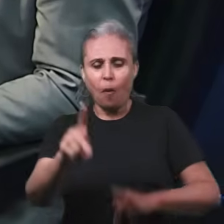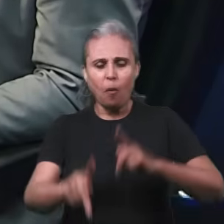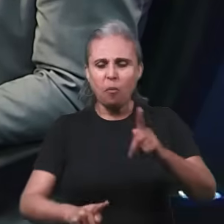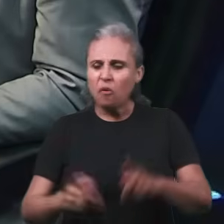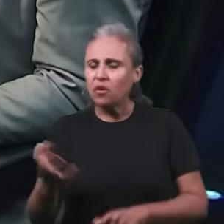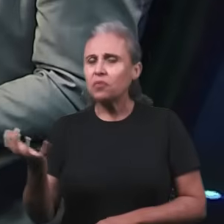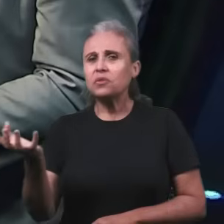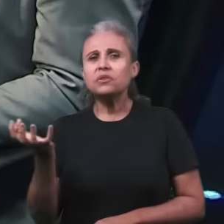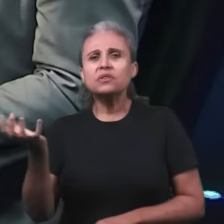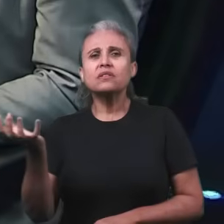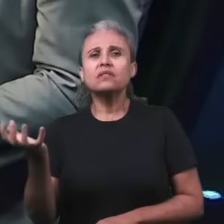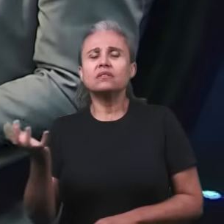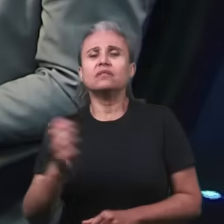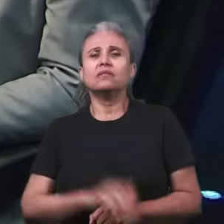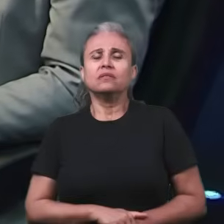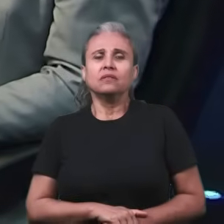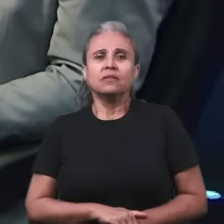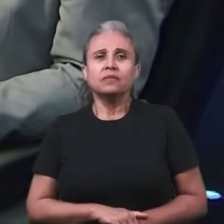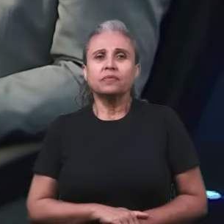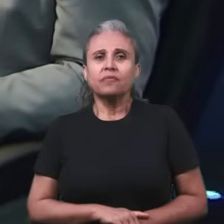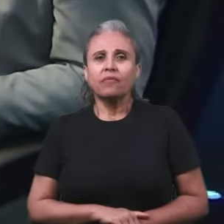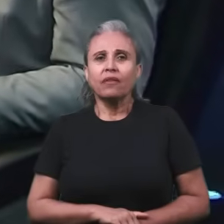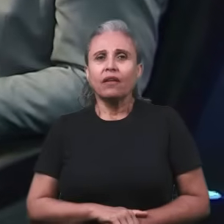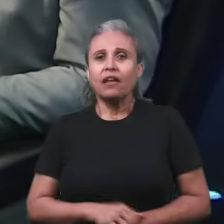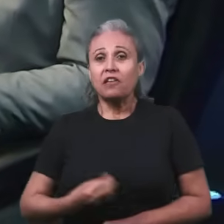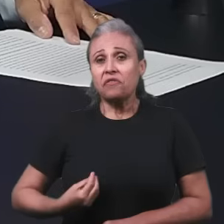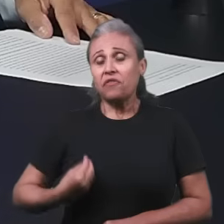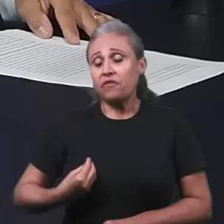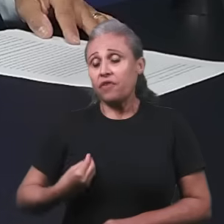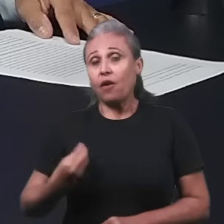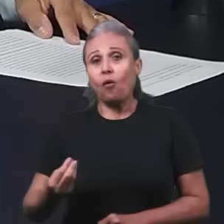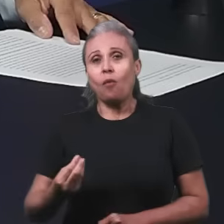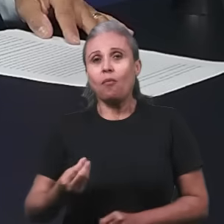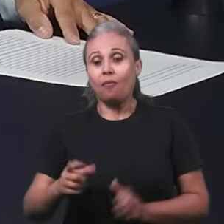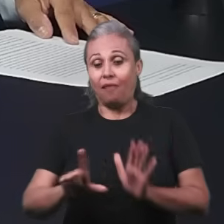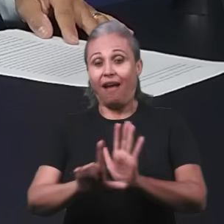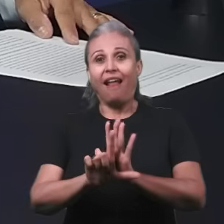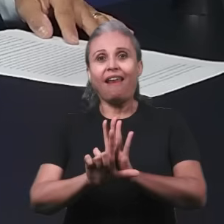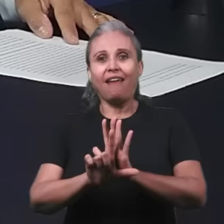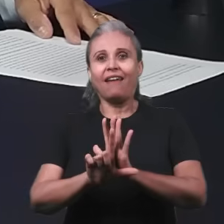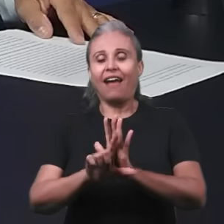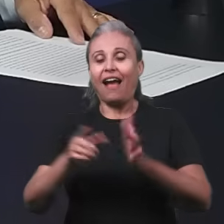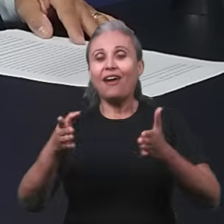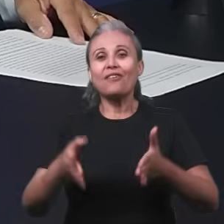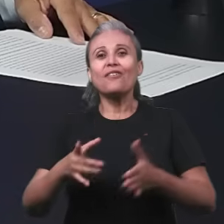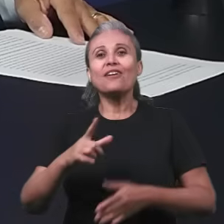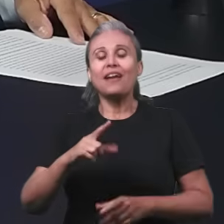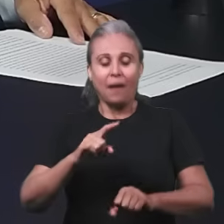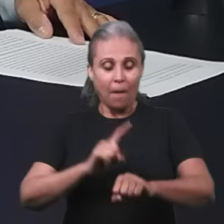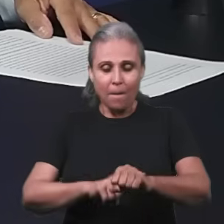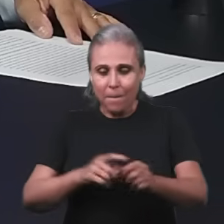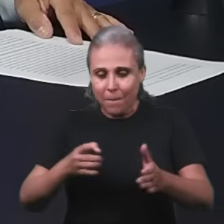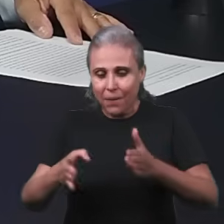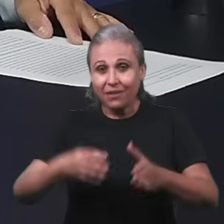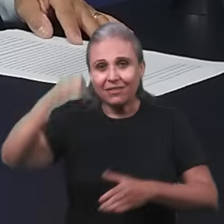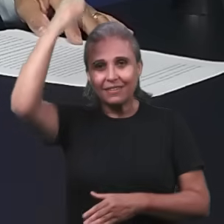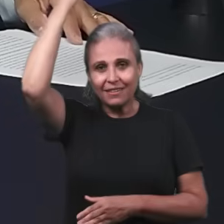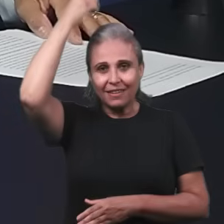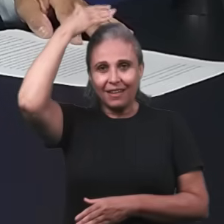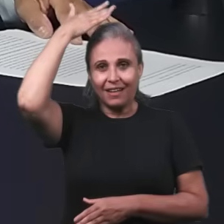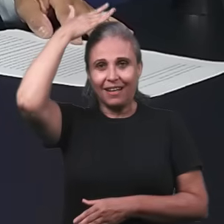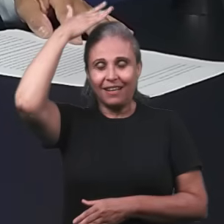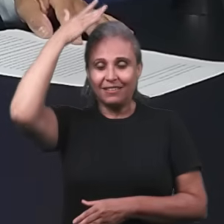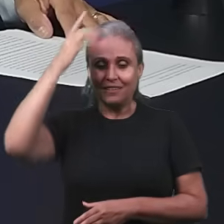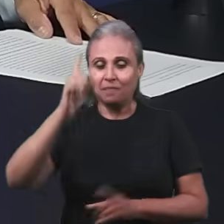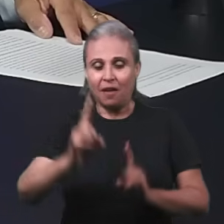vivendo ainda sobre a sombra da lei, agora podia viver a graça. Glória Podia a Deus. entrar, podia louvar, entrar e